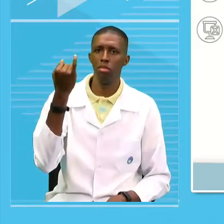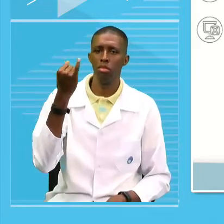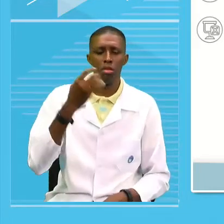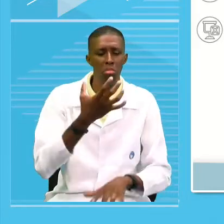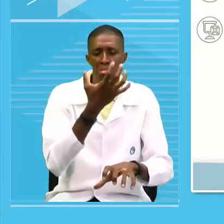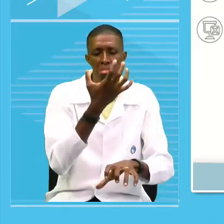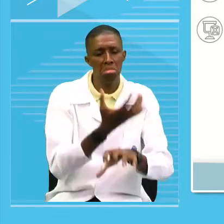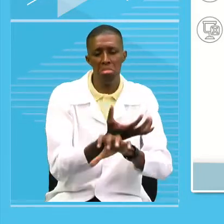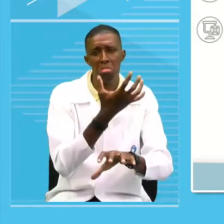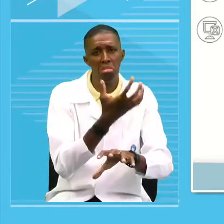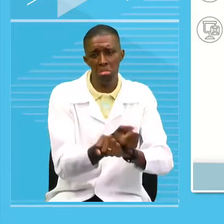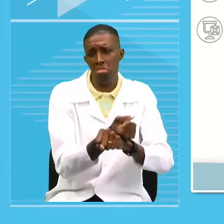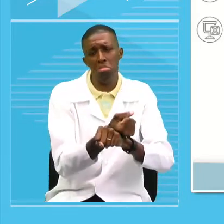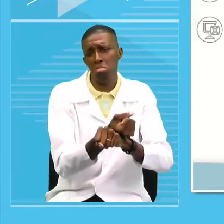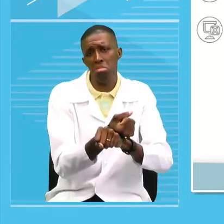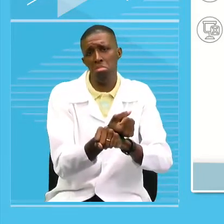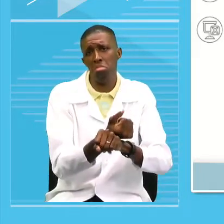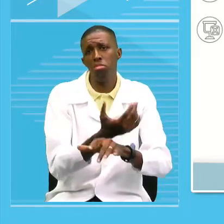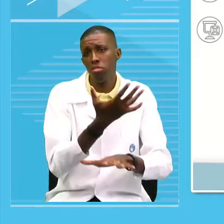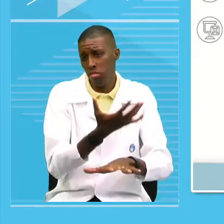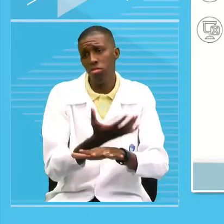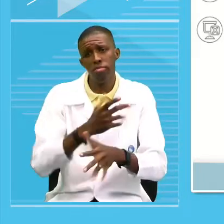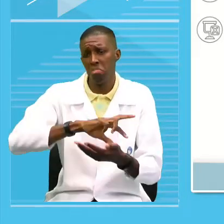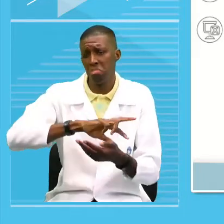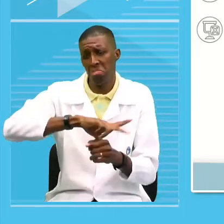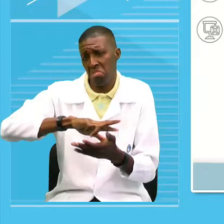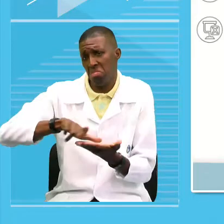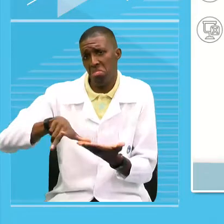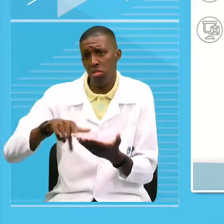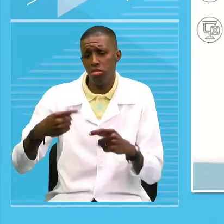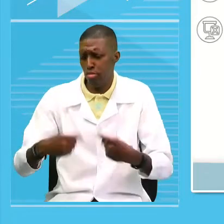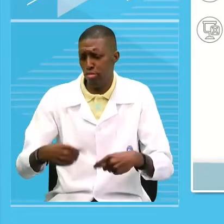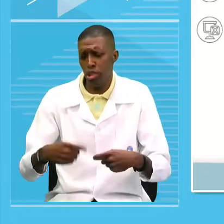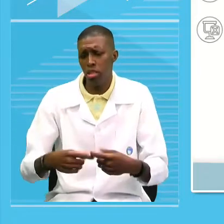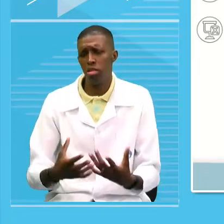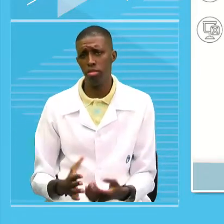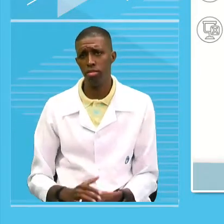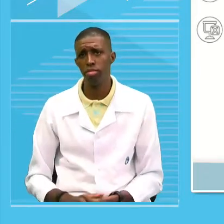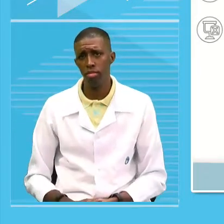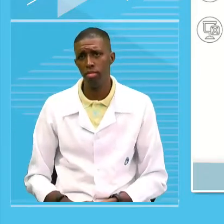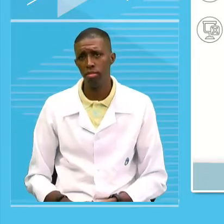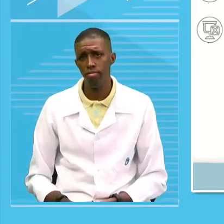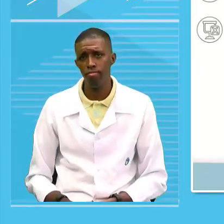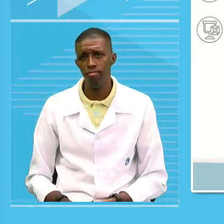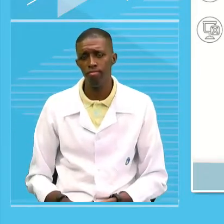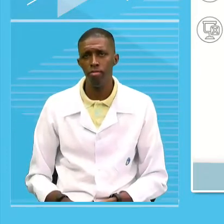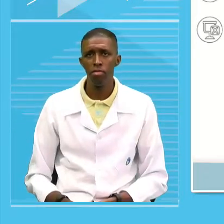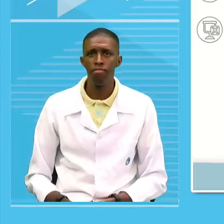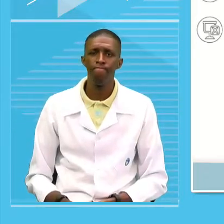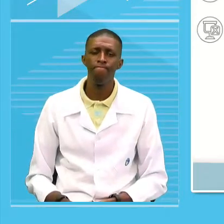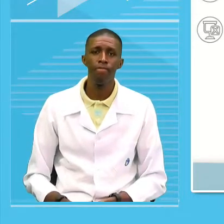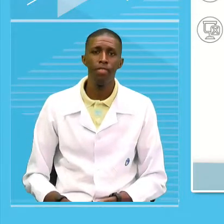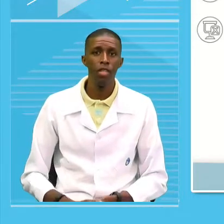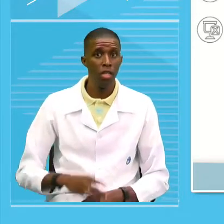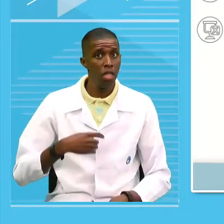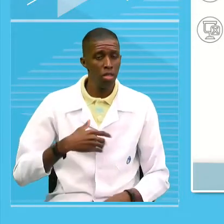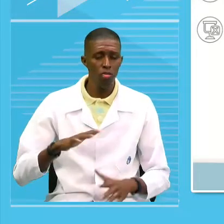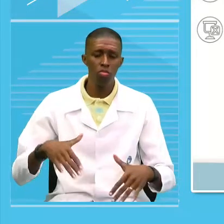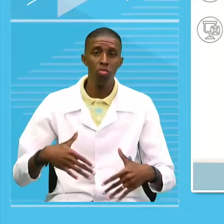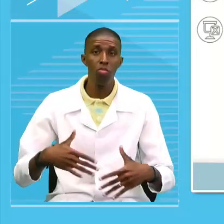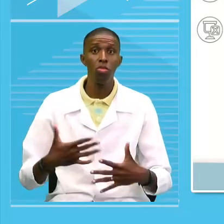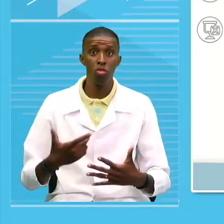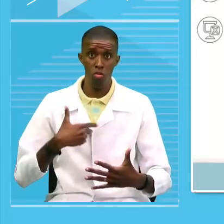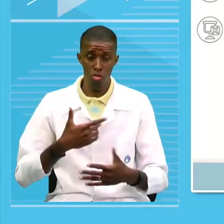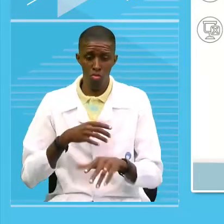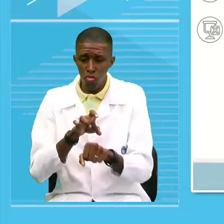e tu vai se ligar então por exemplo Hoje eu dei a dica de quando você receber uma notícia aí no seu WhatsApp você